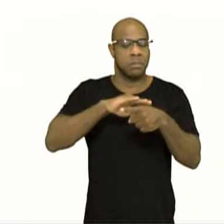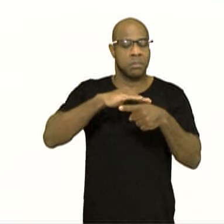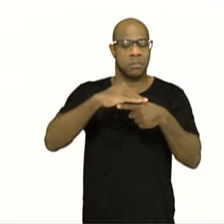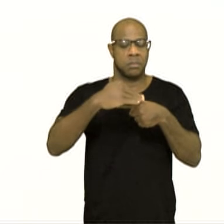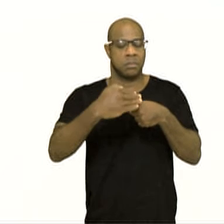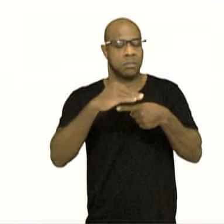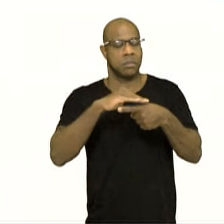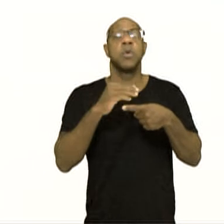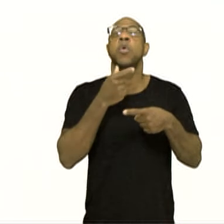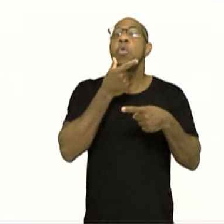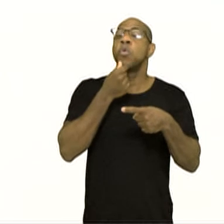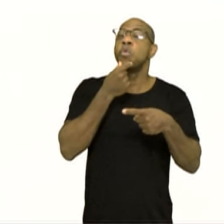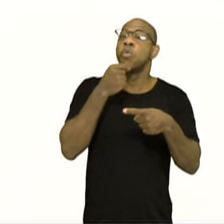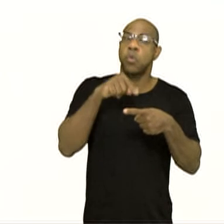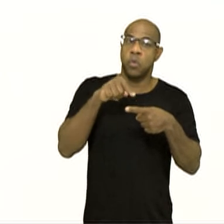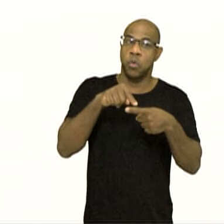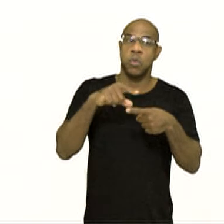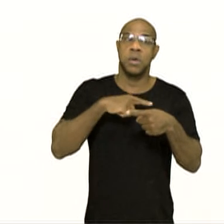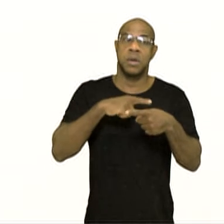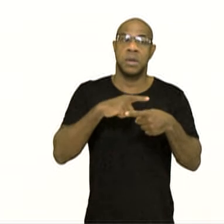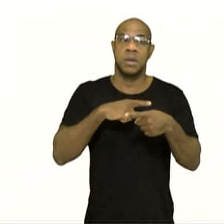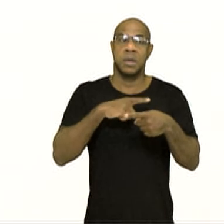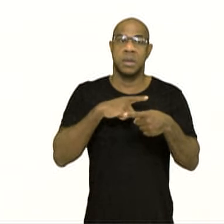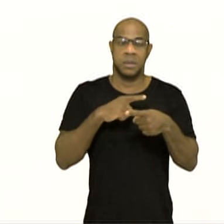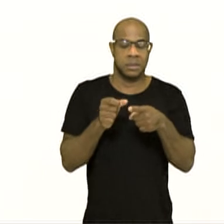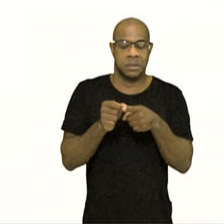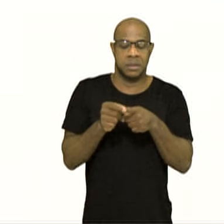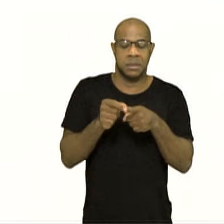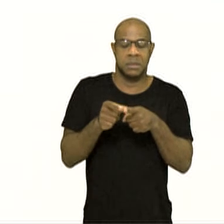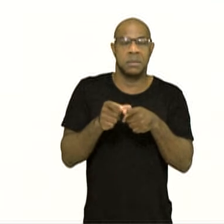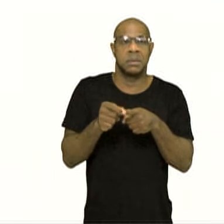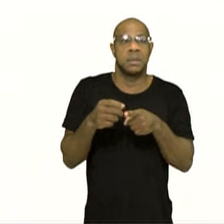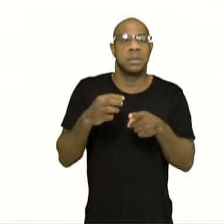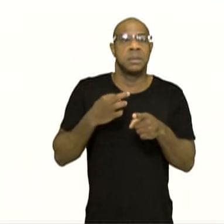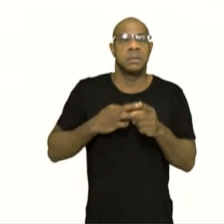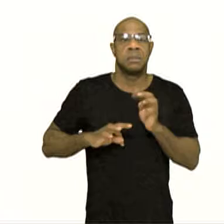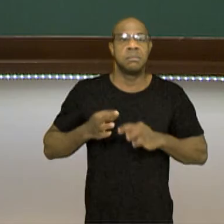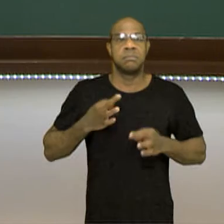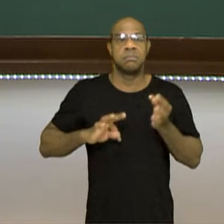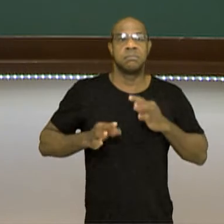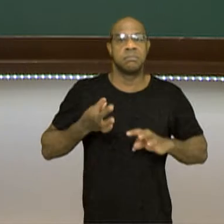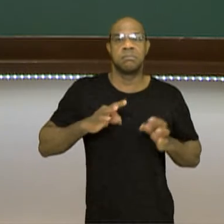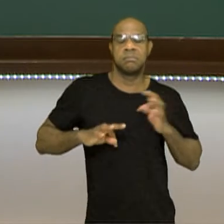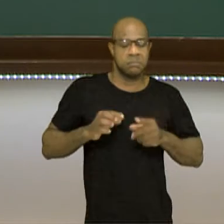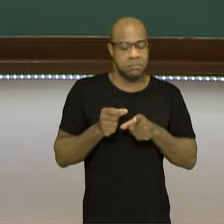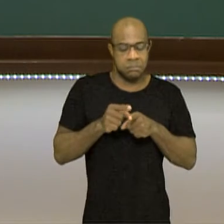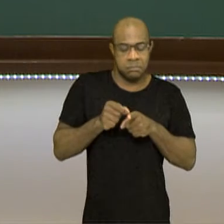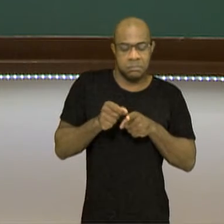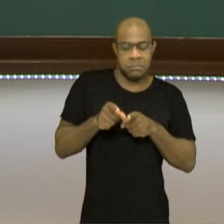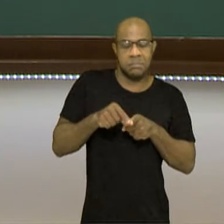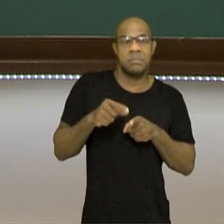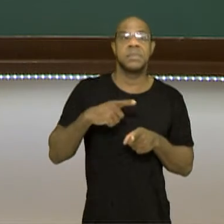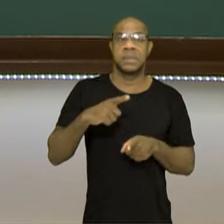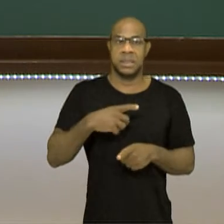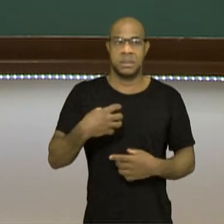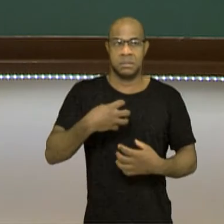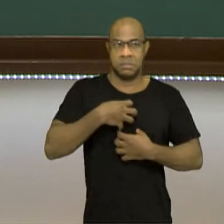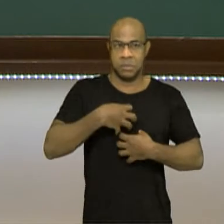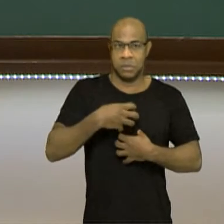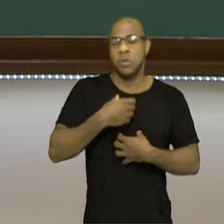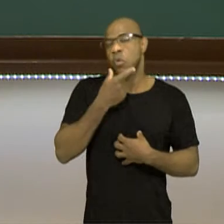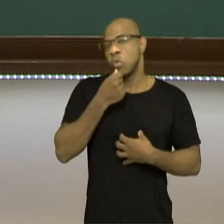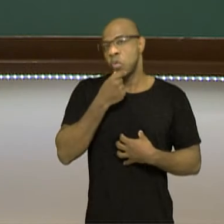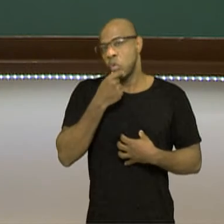os meninos, os homens, têm a ereção, tá? Então, por exemplo, tem momentos, né, na vida